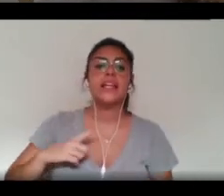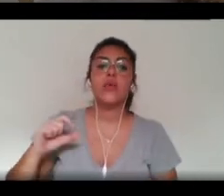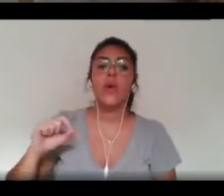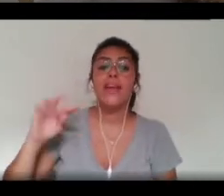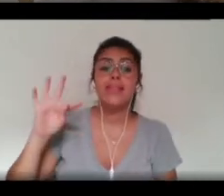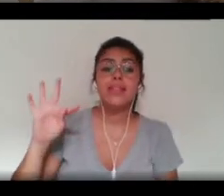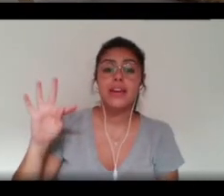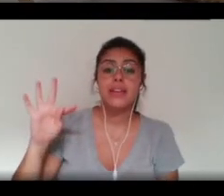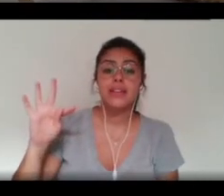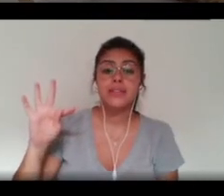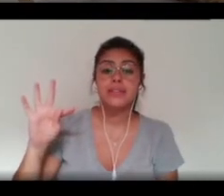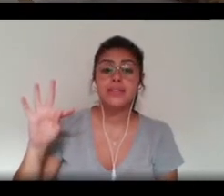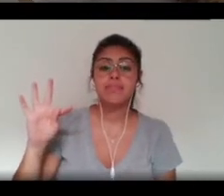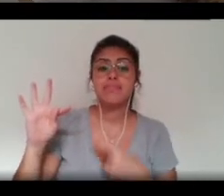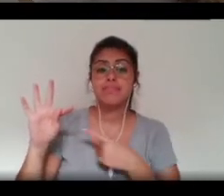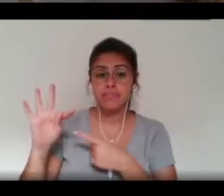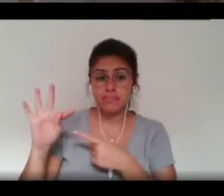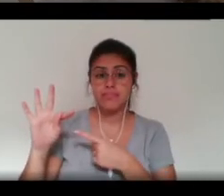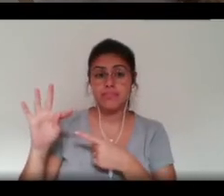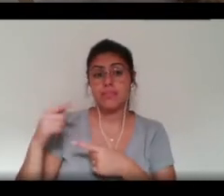T